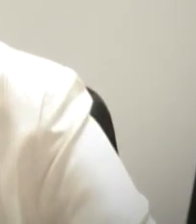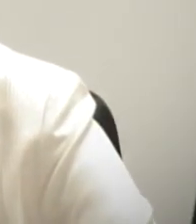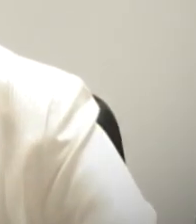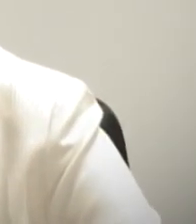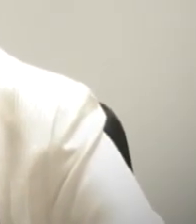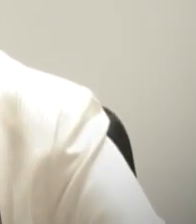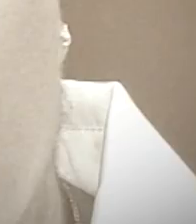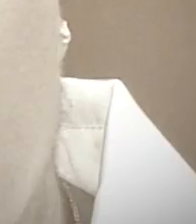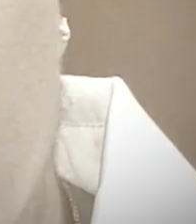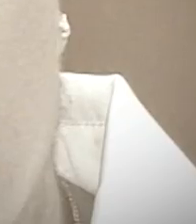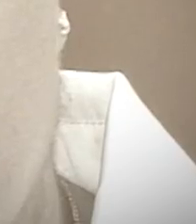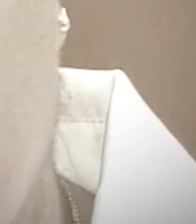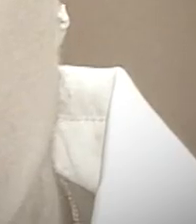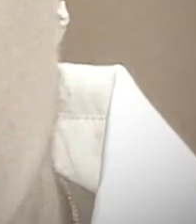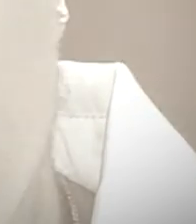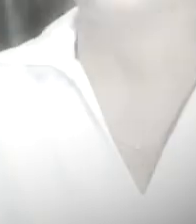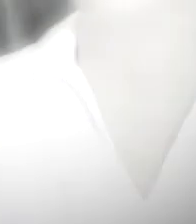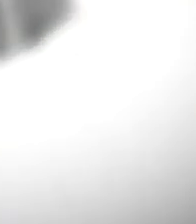o